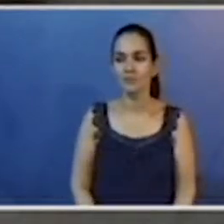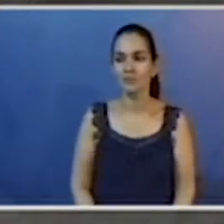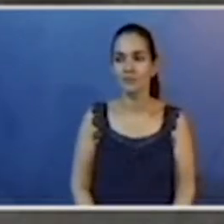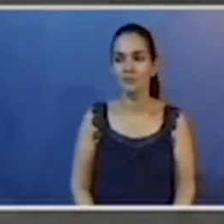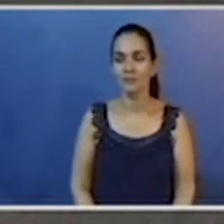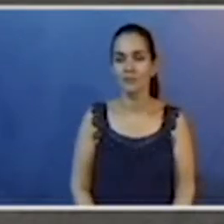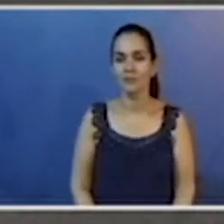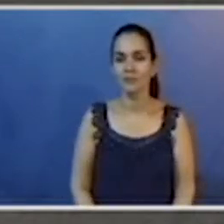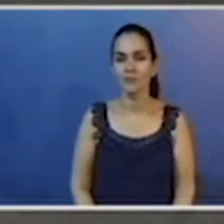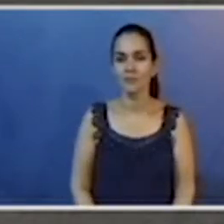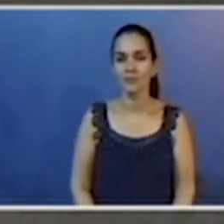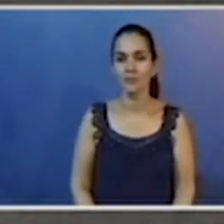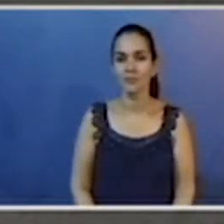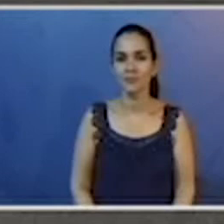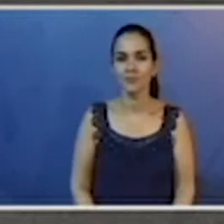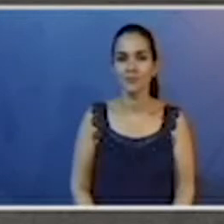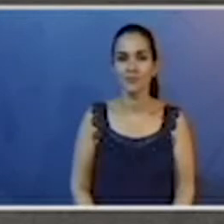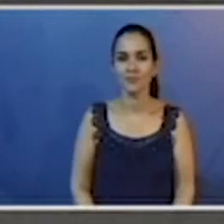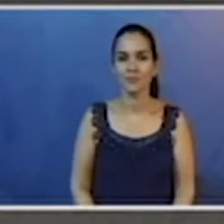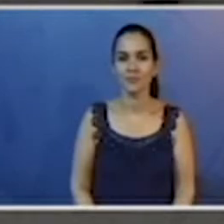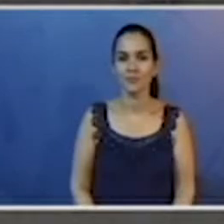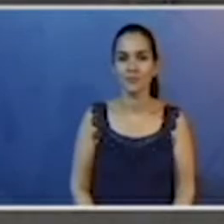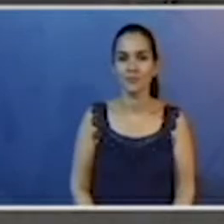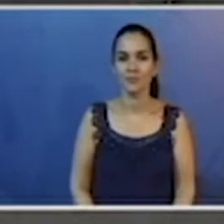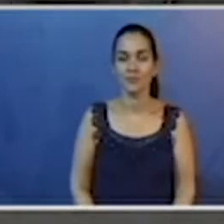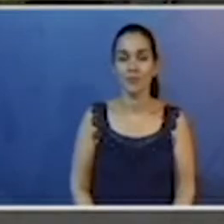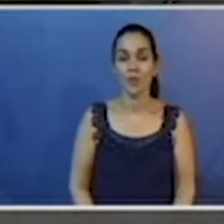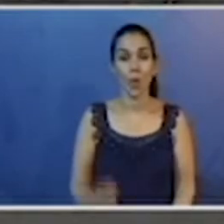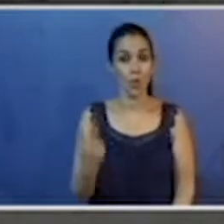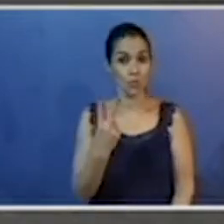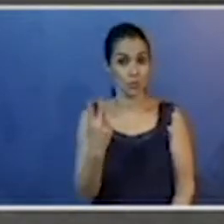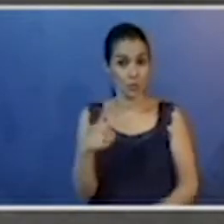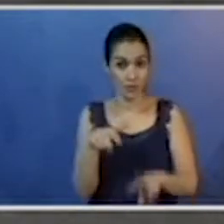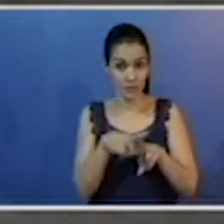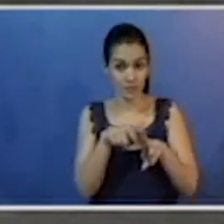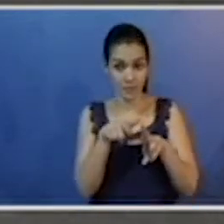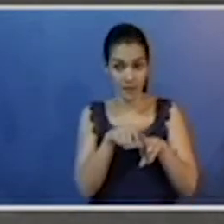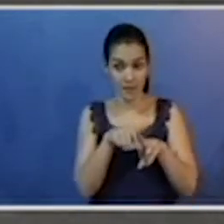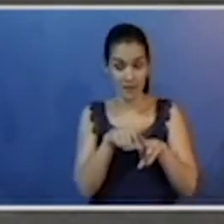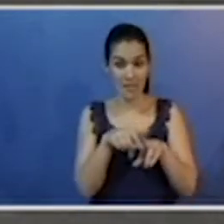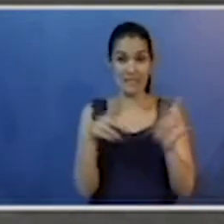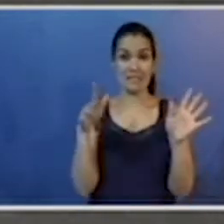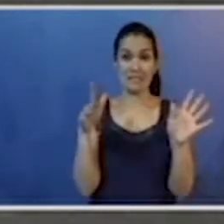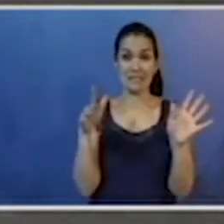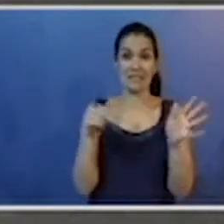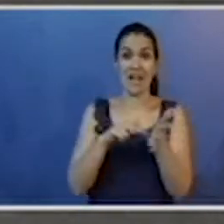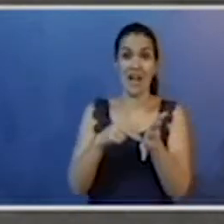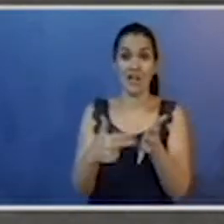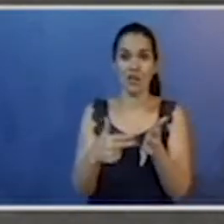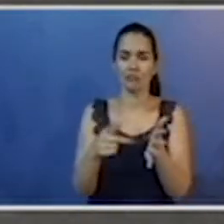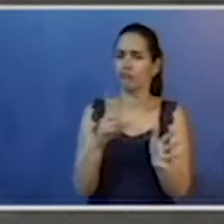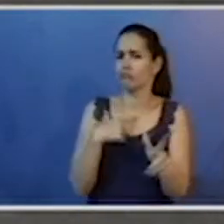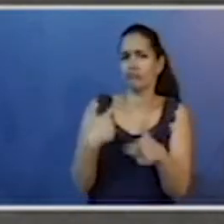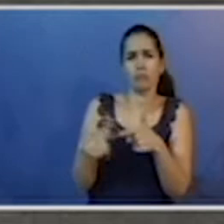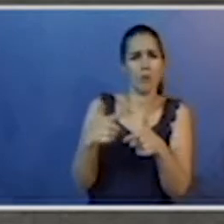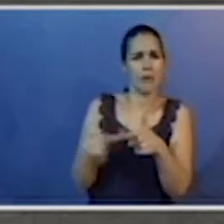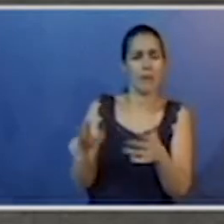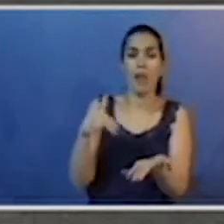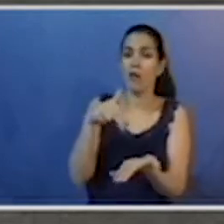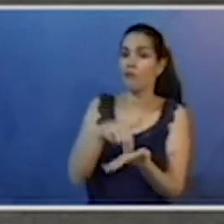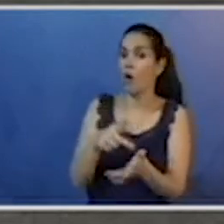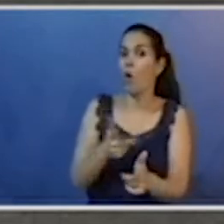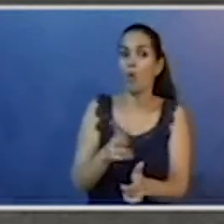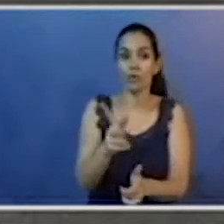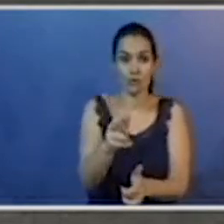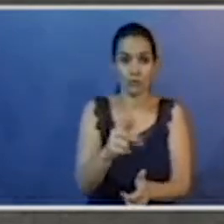G1 nós possamos dois pés a sola do pé a ponta do pé Hello tem problema eu vou